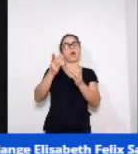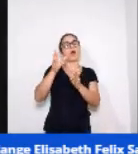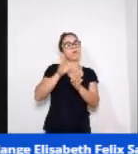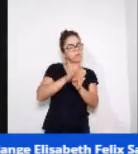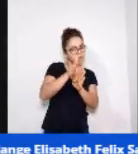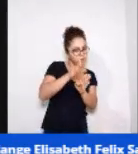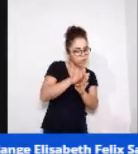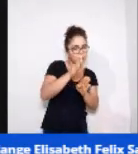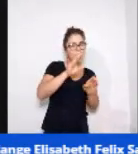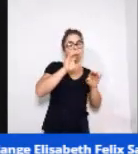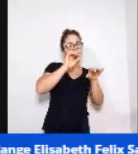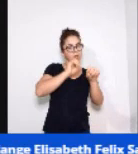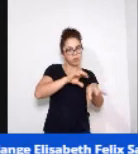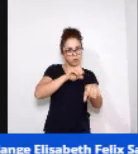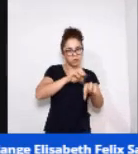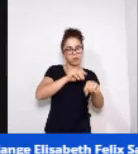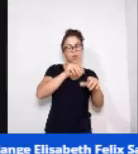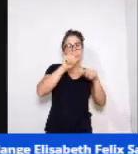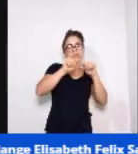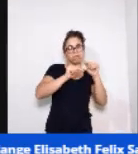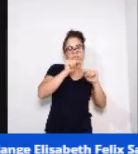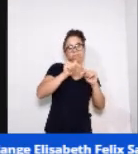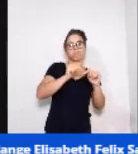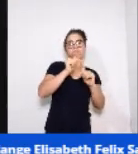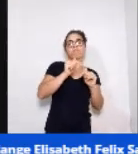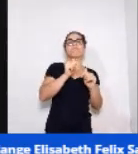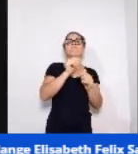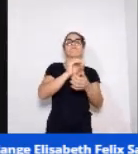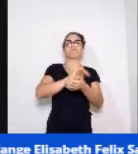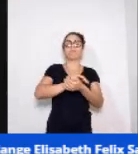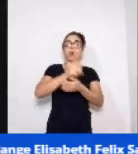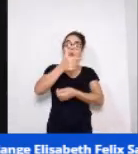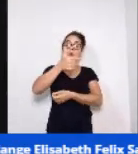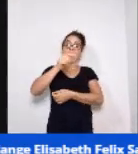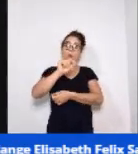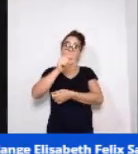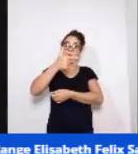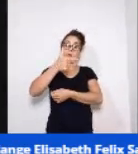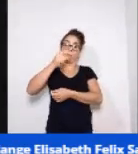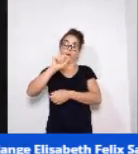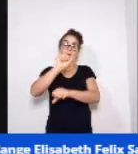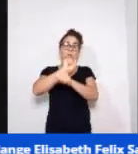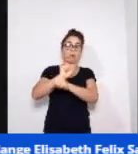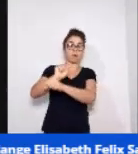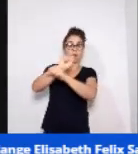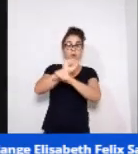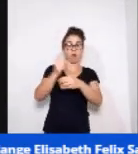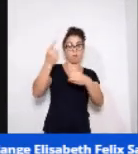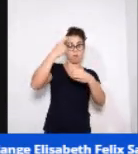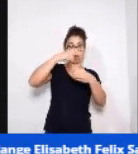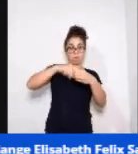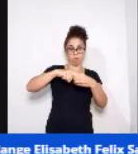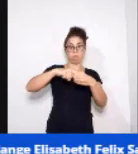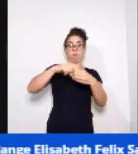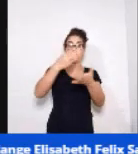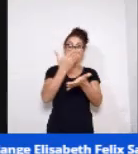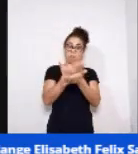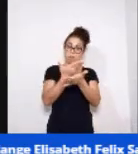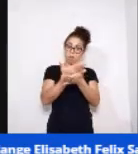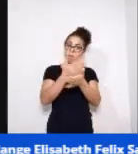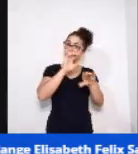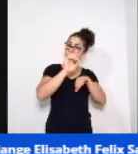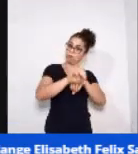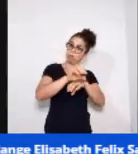pedagógicas. Em 2020, a nossa esperança era o retorno das aulas, quem lembra? A gente tentou